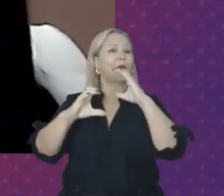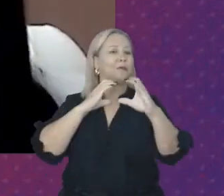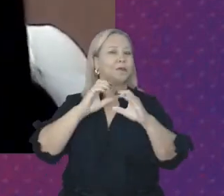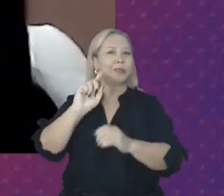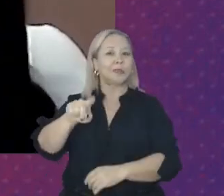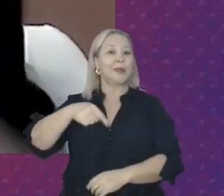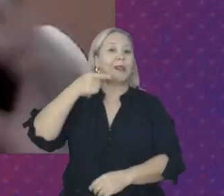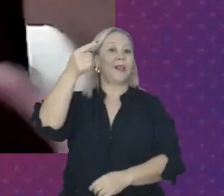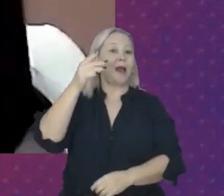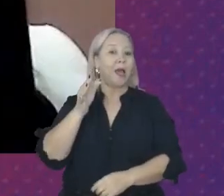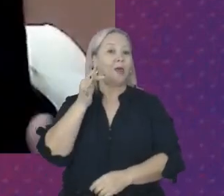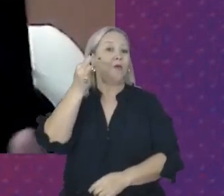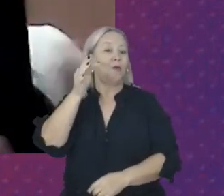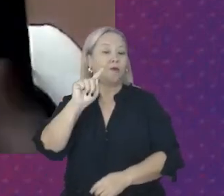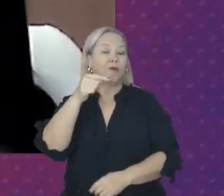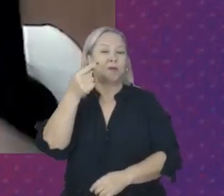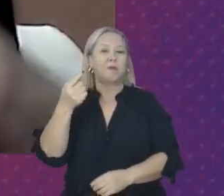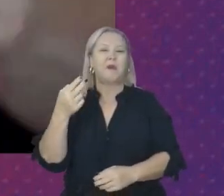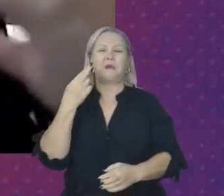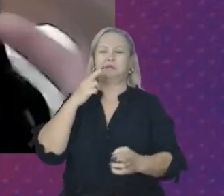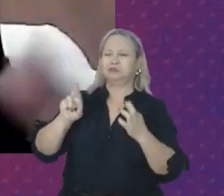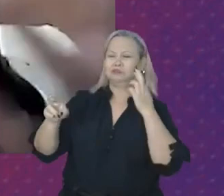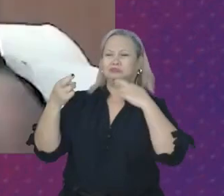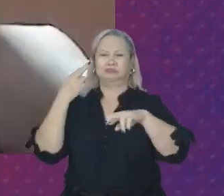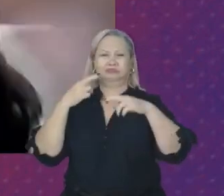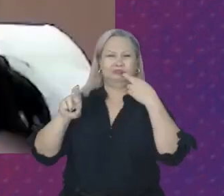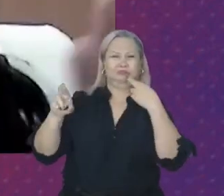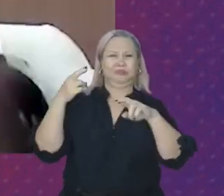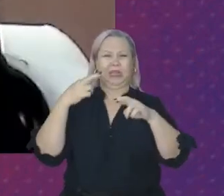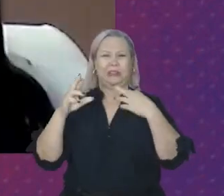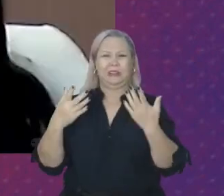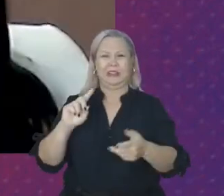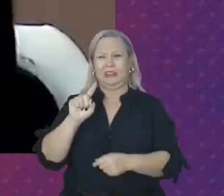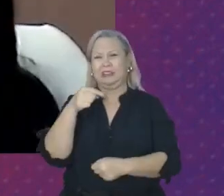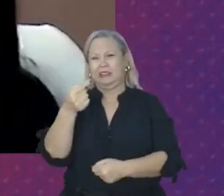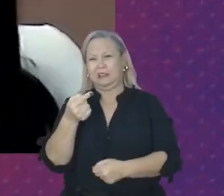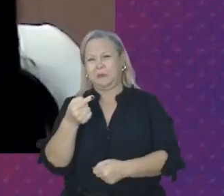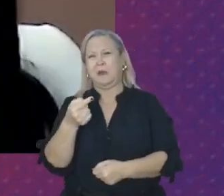na frente depois reclama que